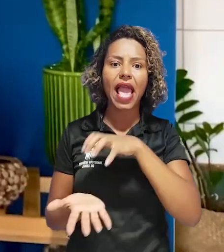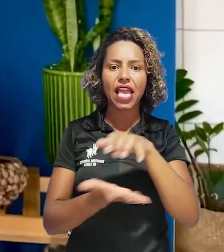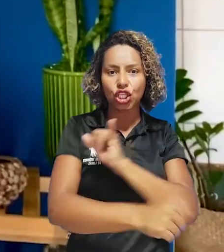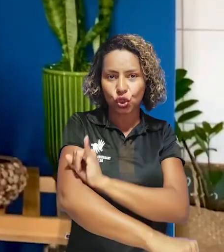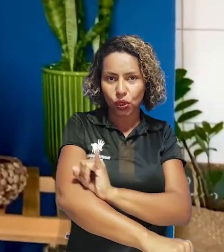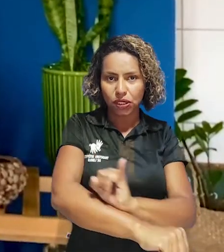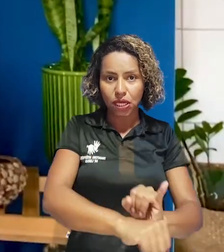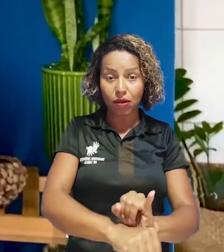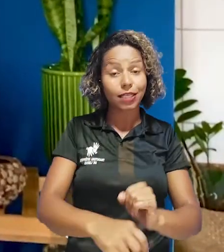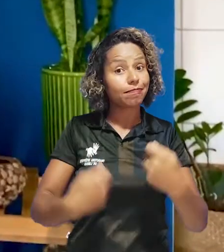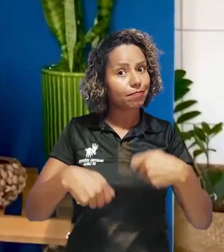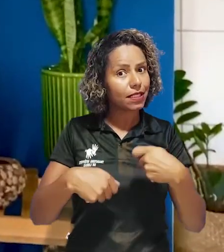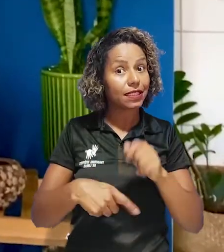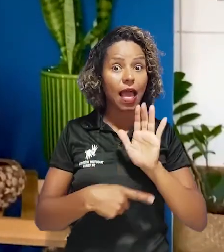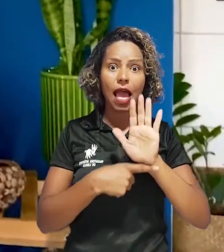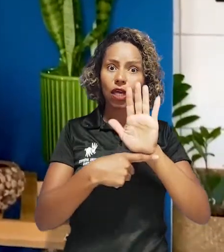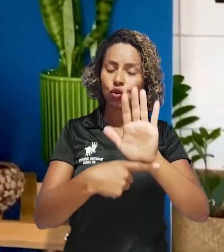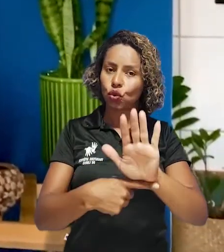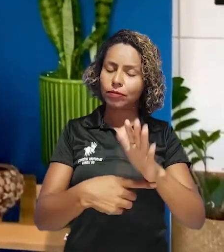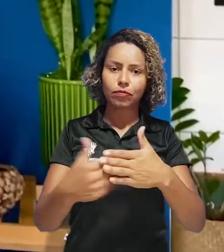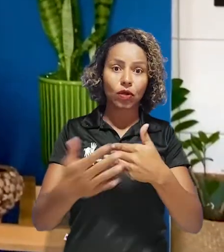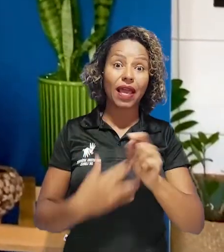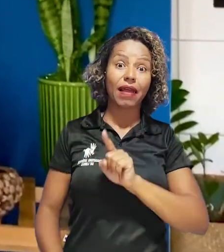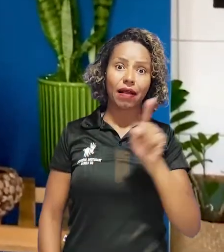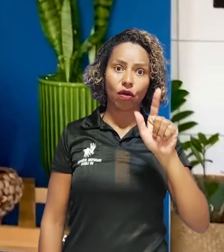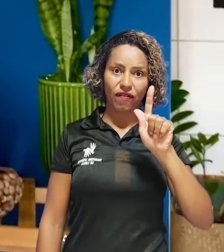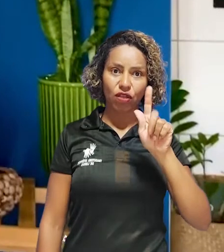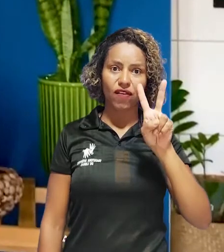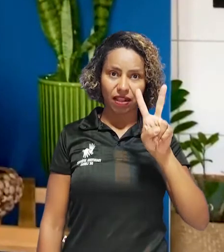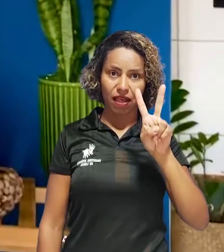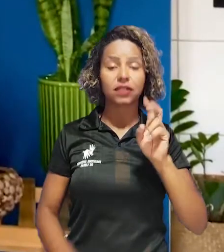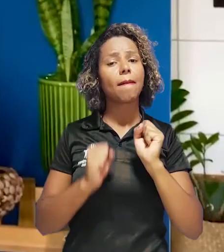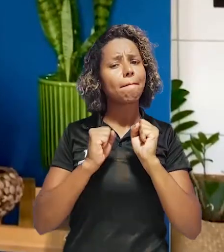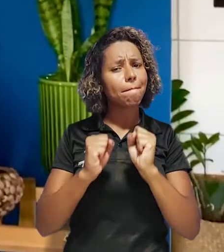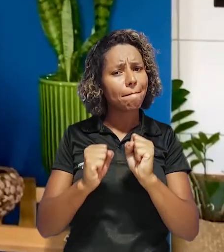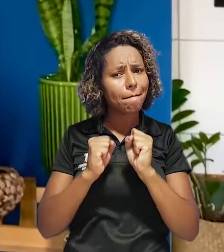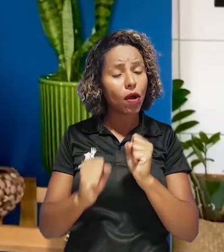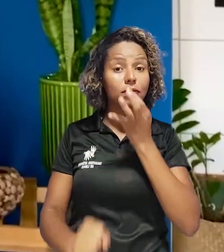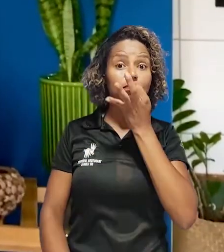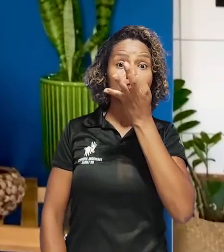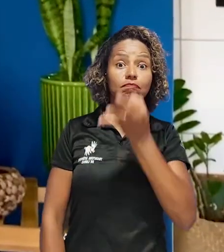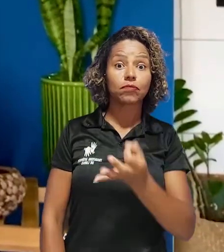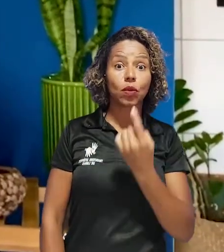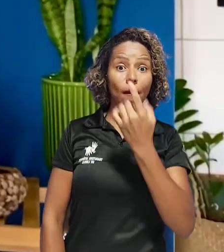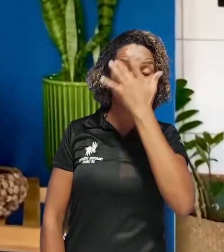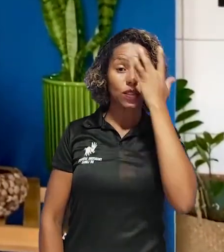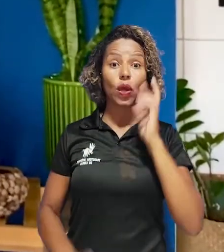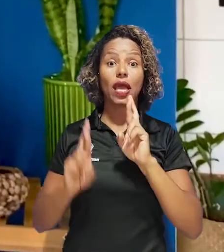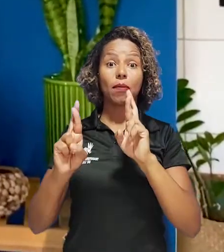você conhece alguma instituição que esteja em situação de vulnerabilidade social e econômica em Governador Valadares